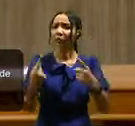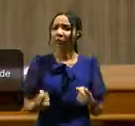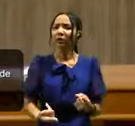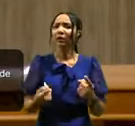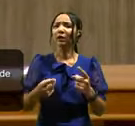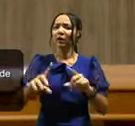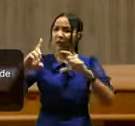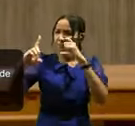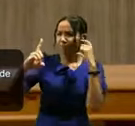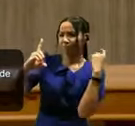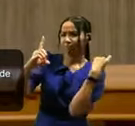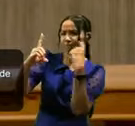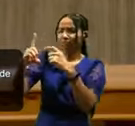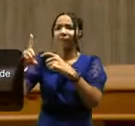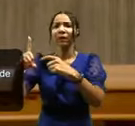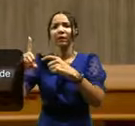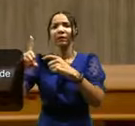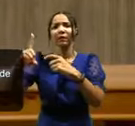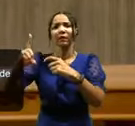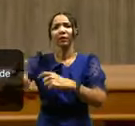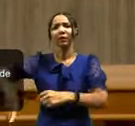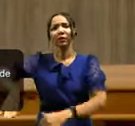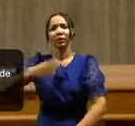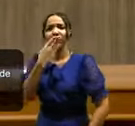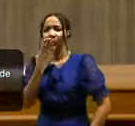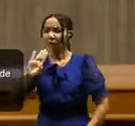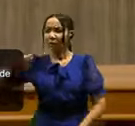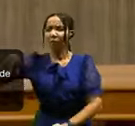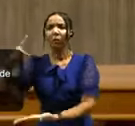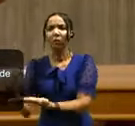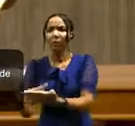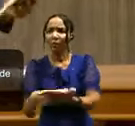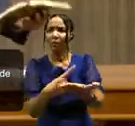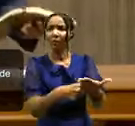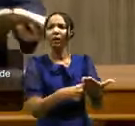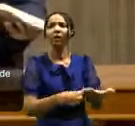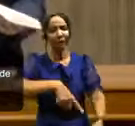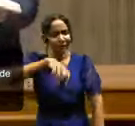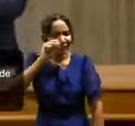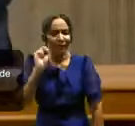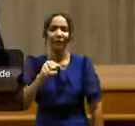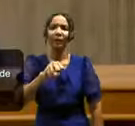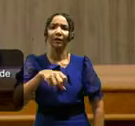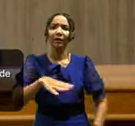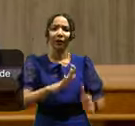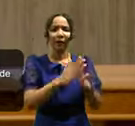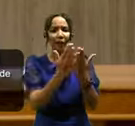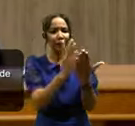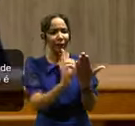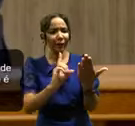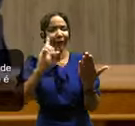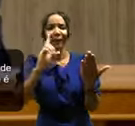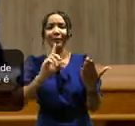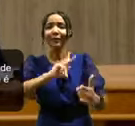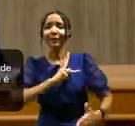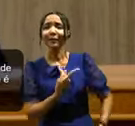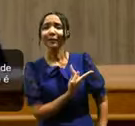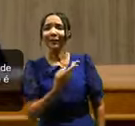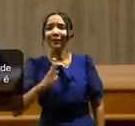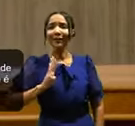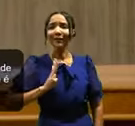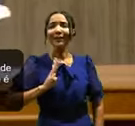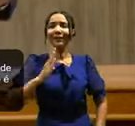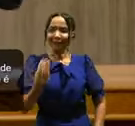Deus é não é ela que está lá em Hebreus 4:12 a palavra de Deus é viva é